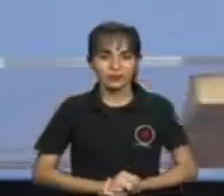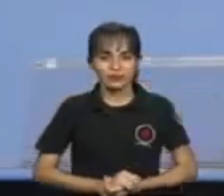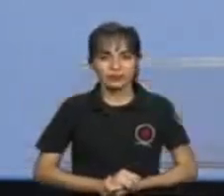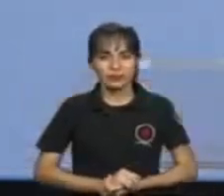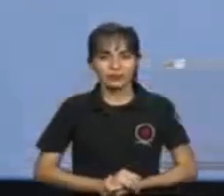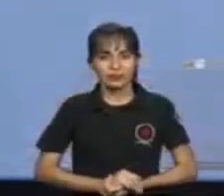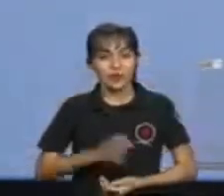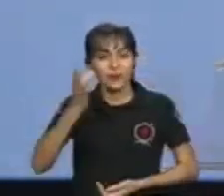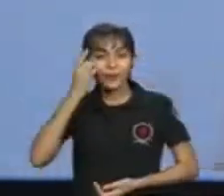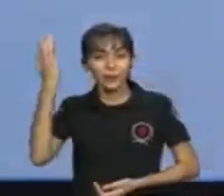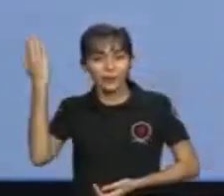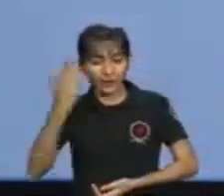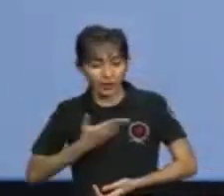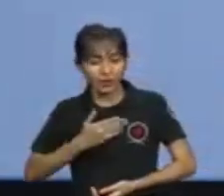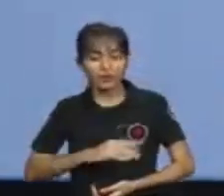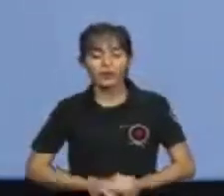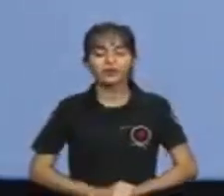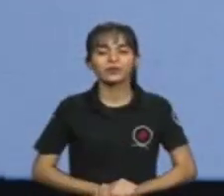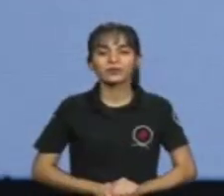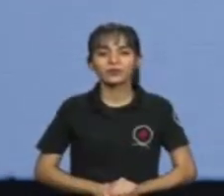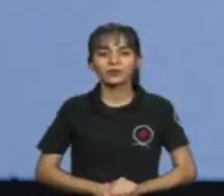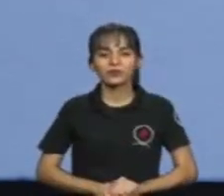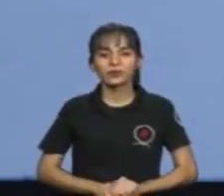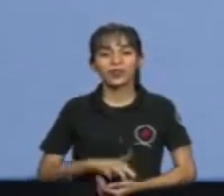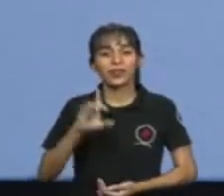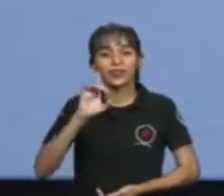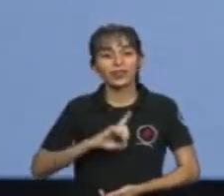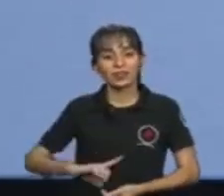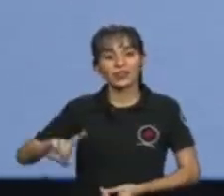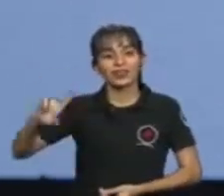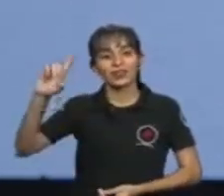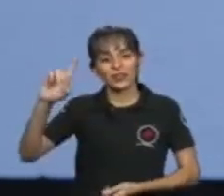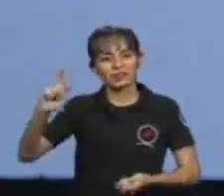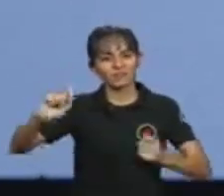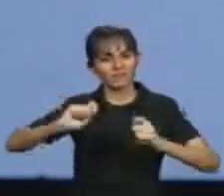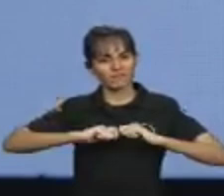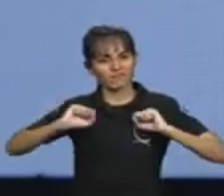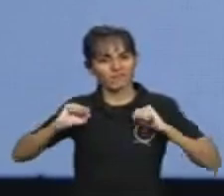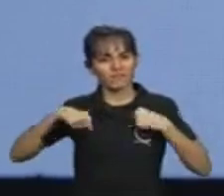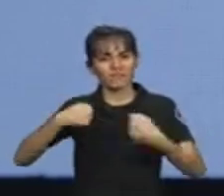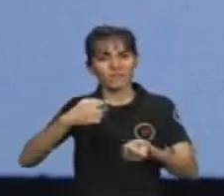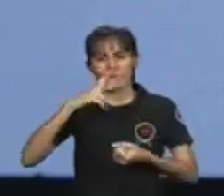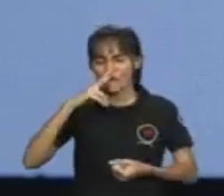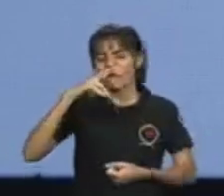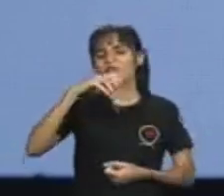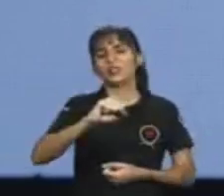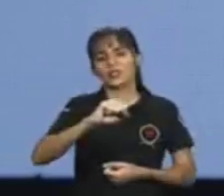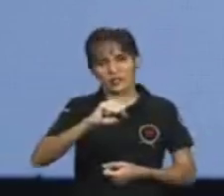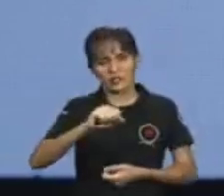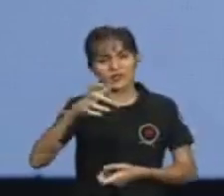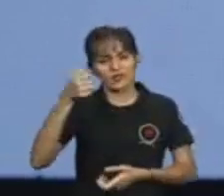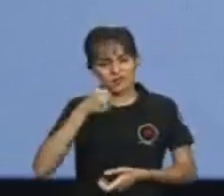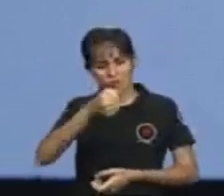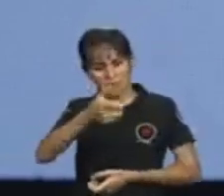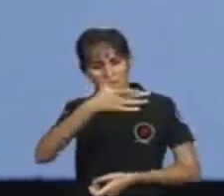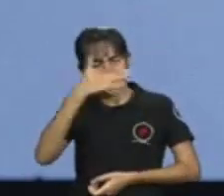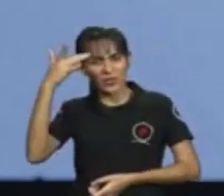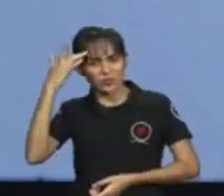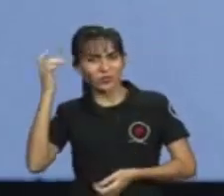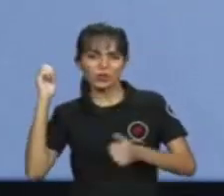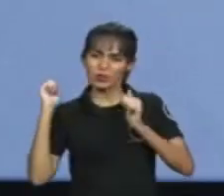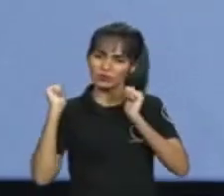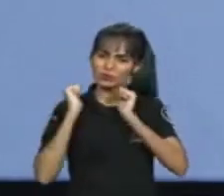E a prova disso tudo foi que Deus nos fortaleceu e colocou pessoas para